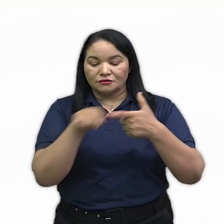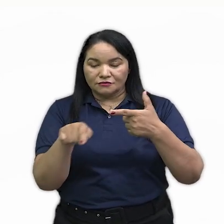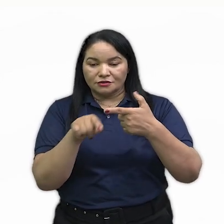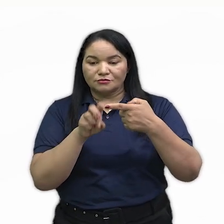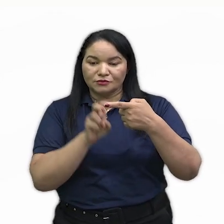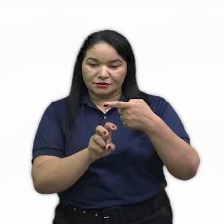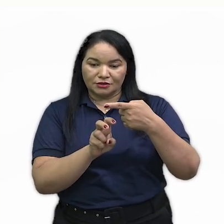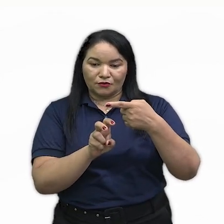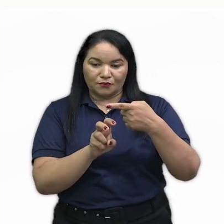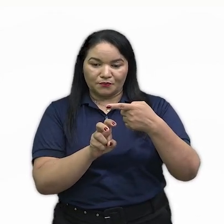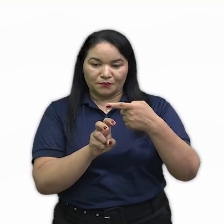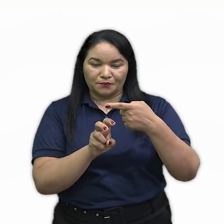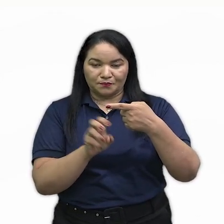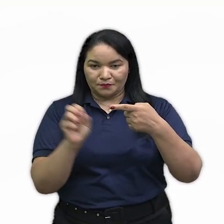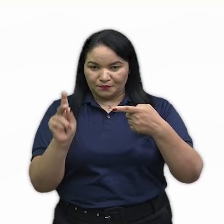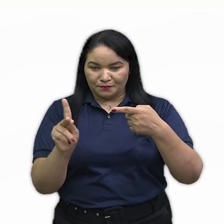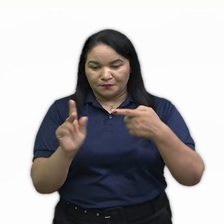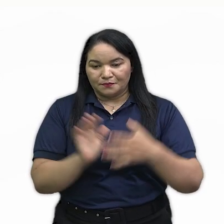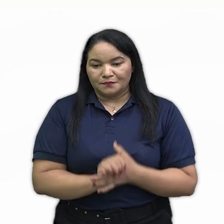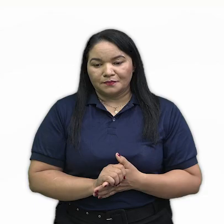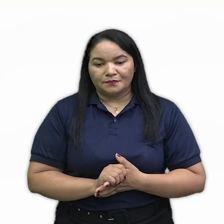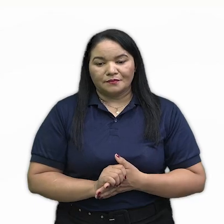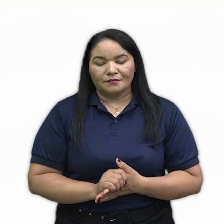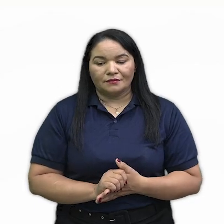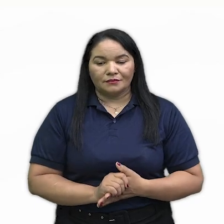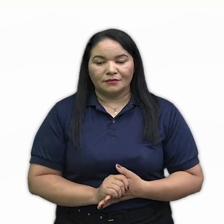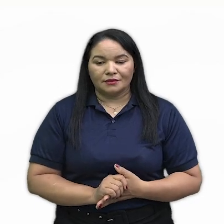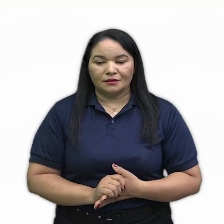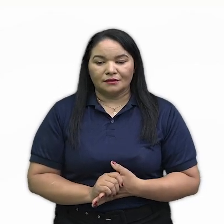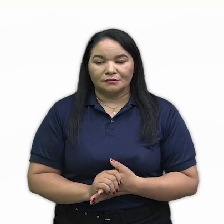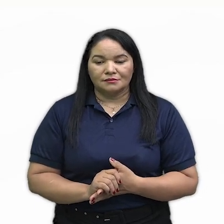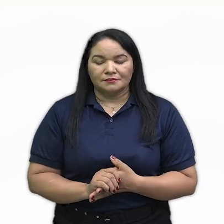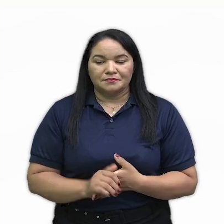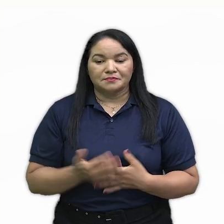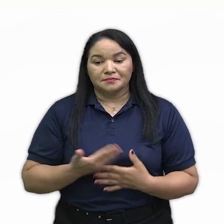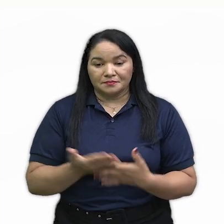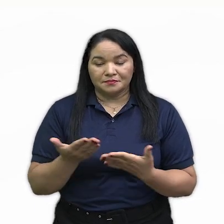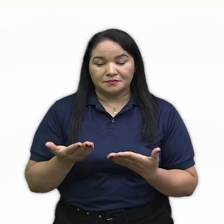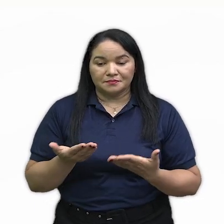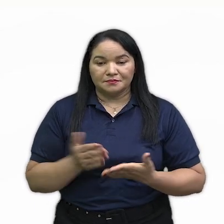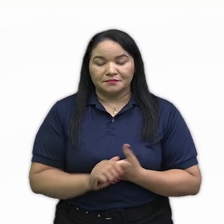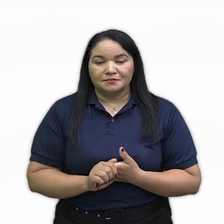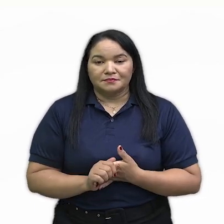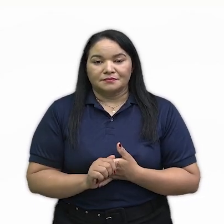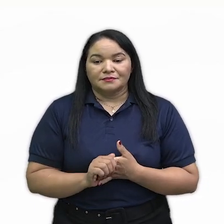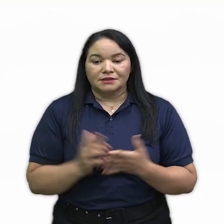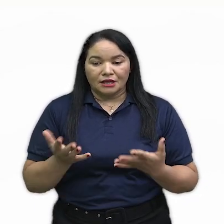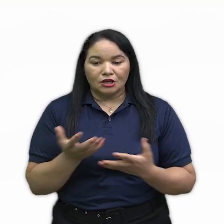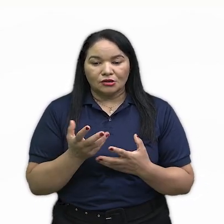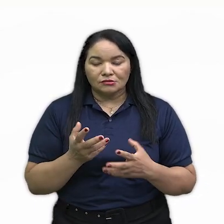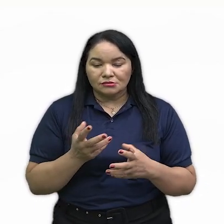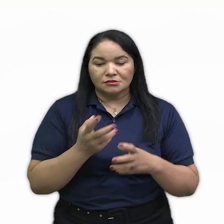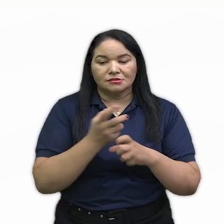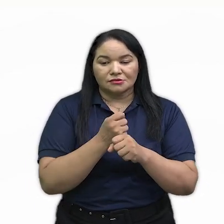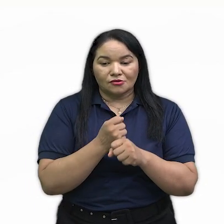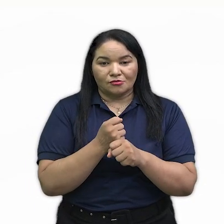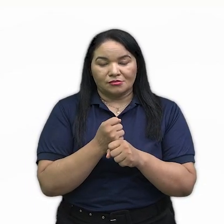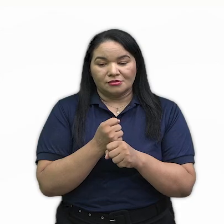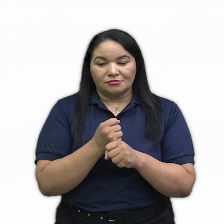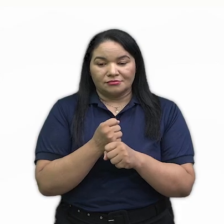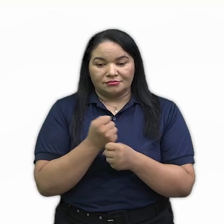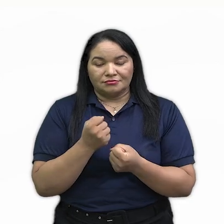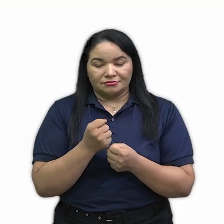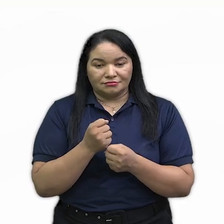e dividir por 5. Perfeito? Bem, pessoal, quando a gente realiza esta soma dos 5 valores de